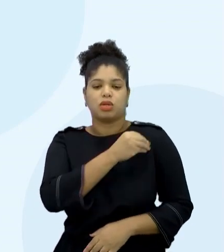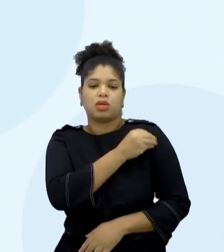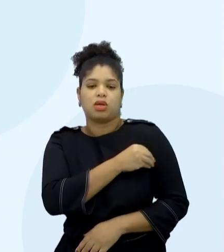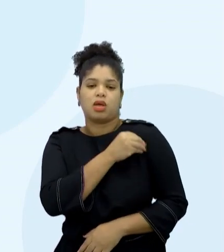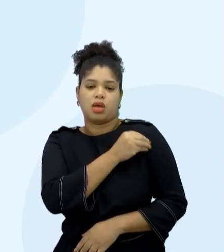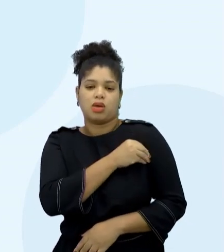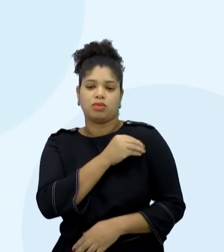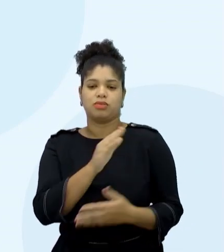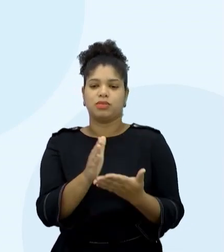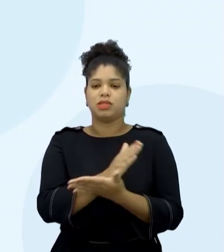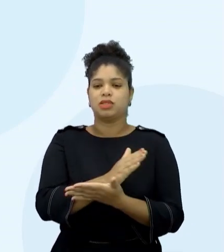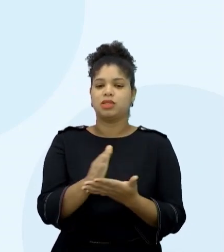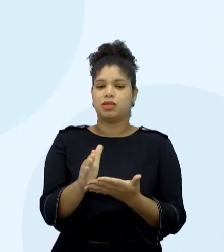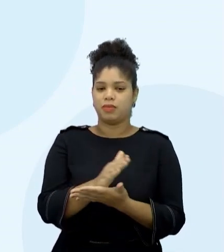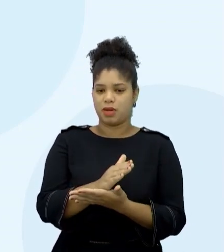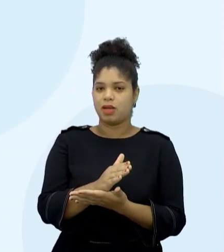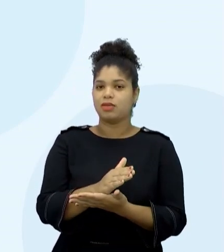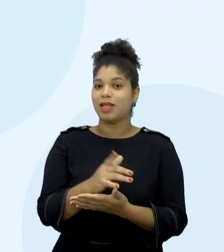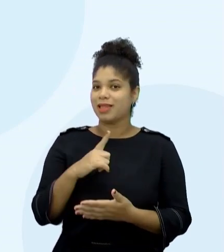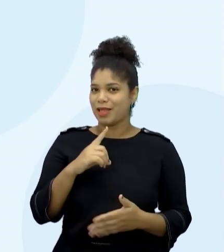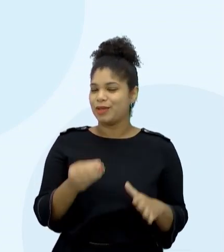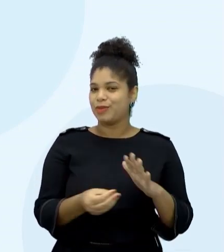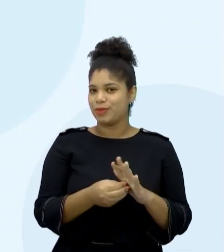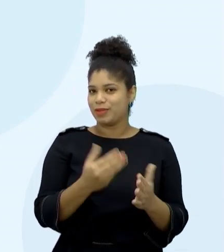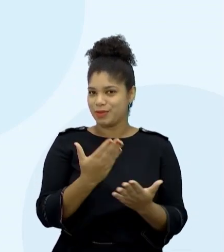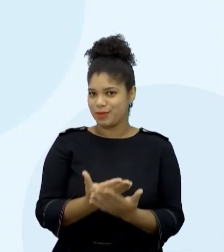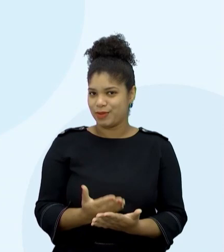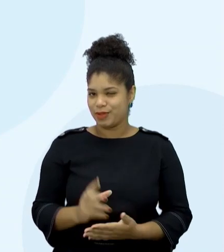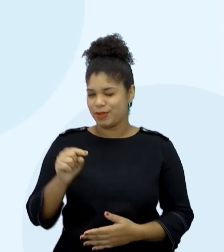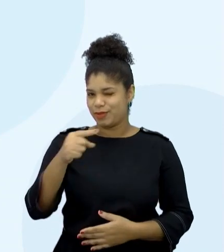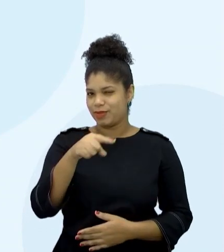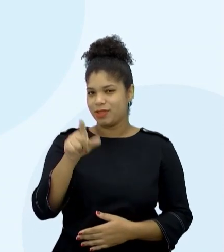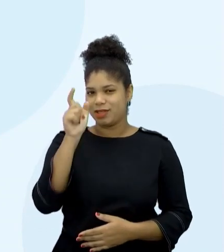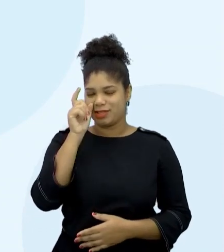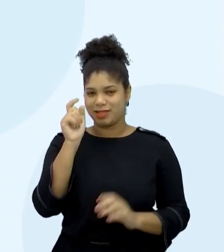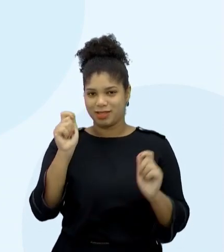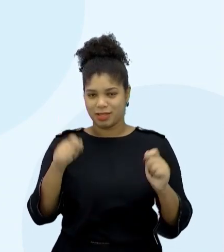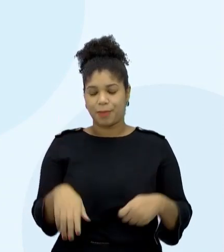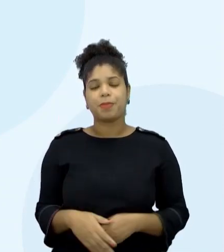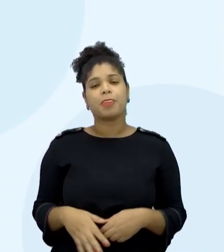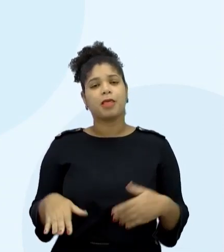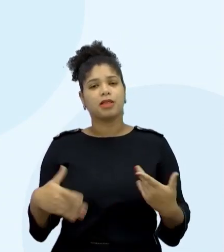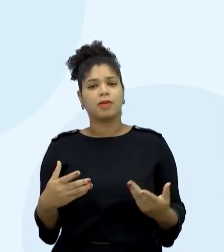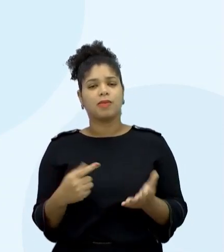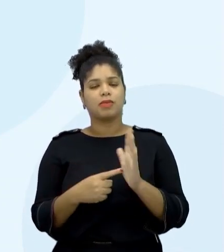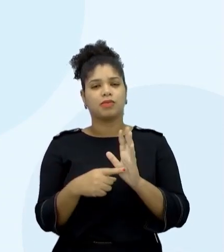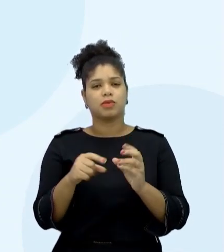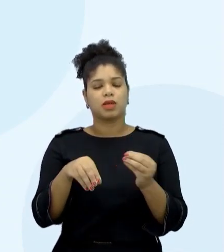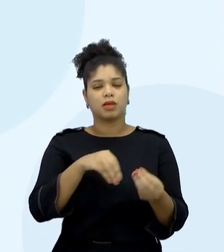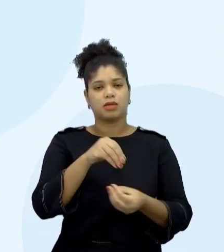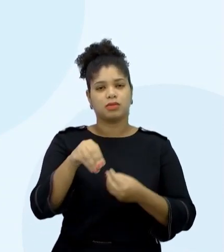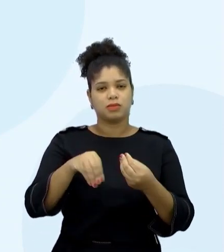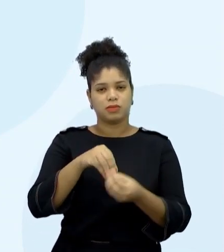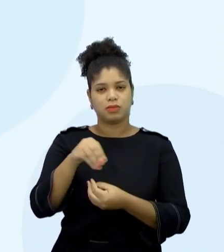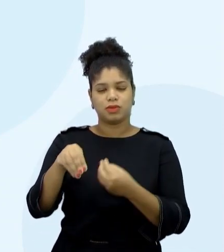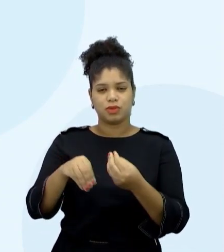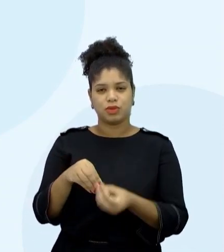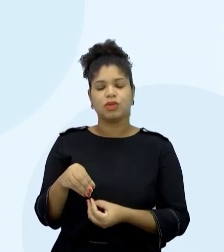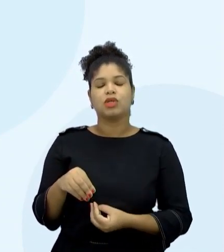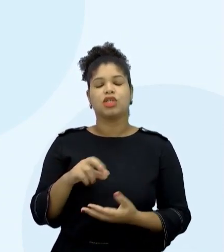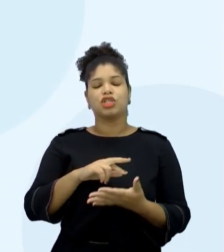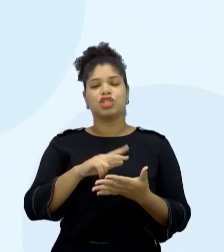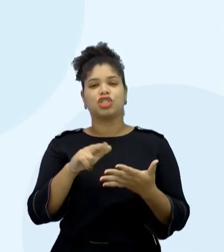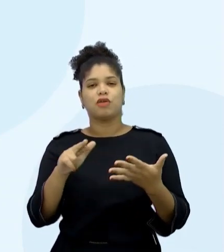você perdeu, está aí disponível no repositório. Nesse processo, a mistura de líquidos deve ser aquecida até entrar em ebulição